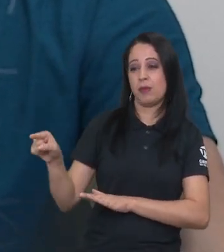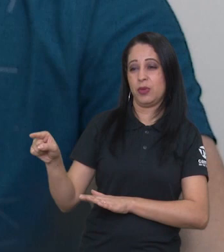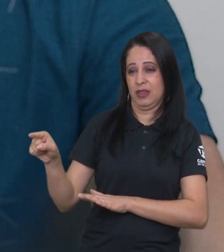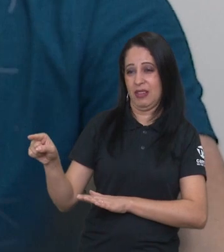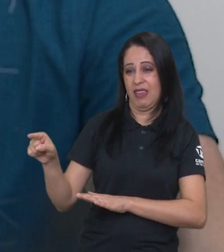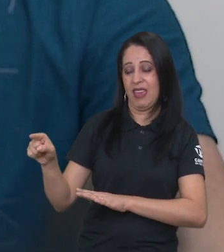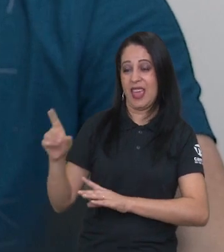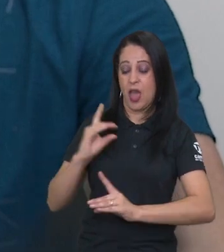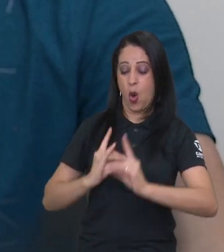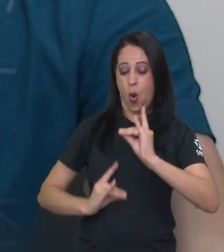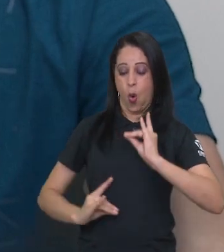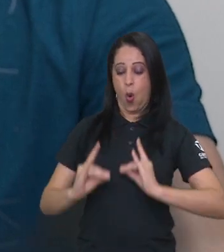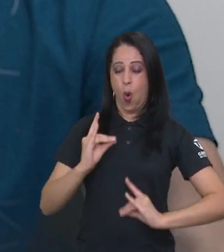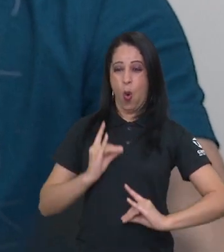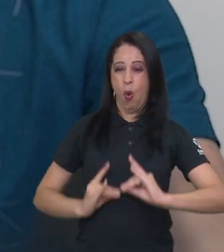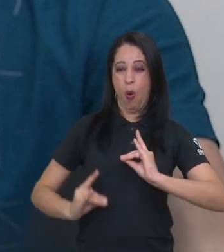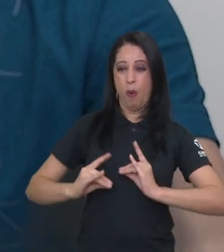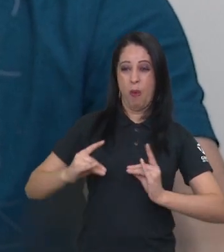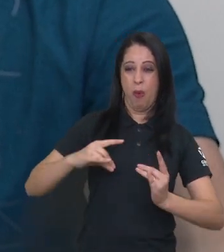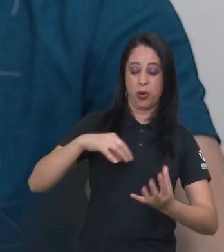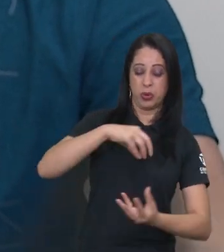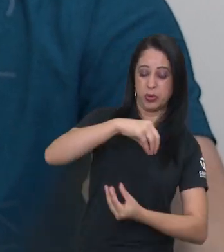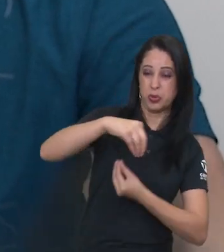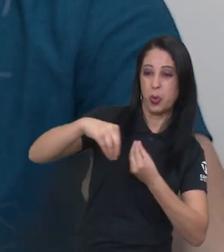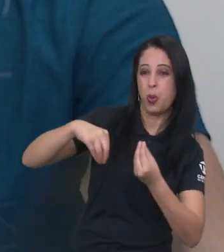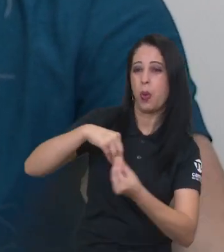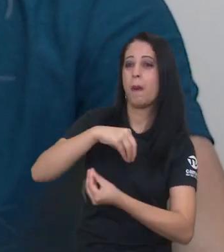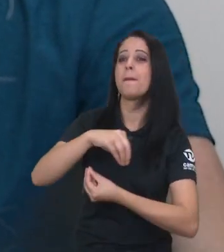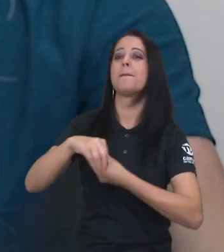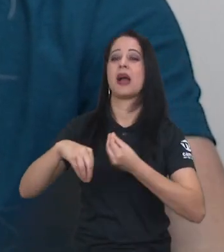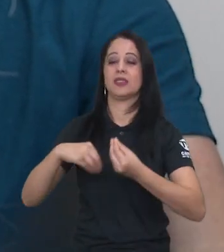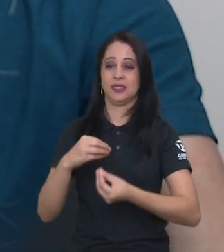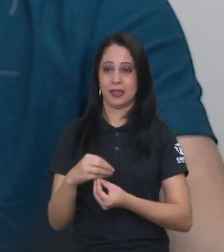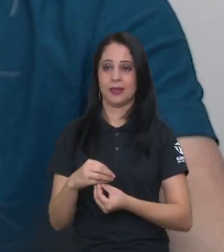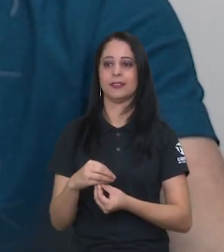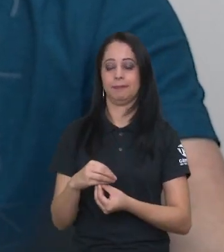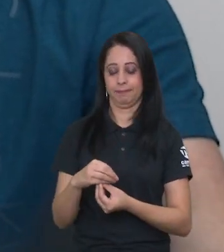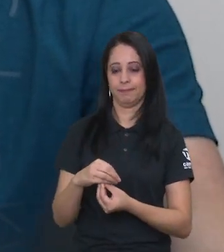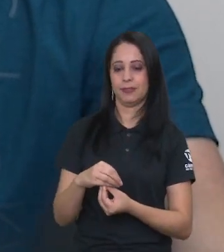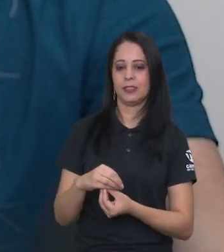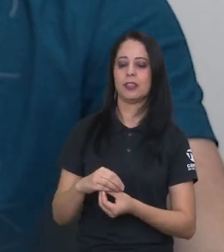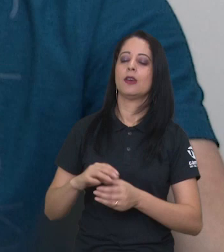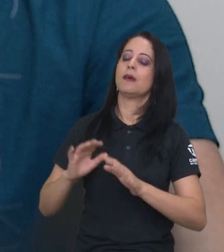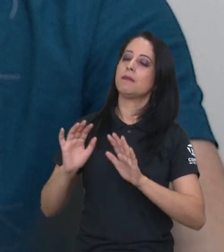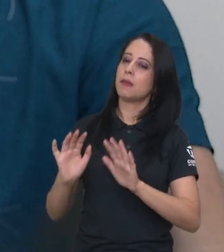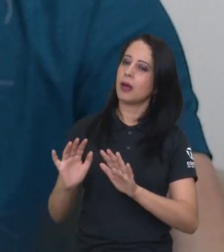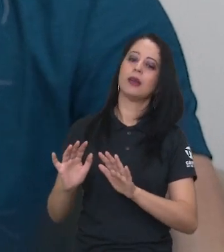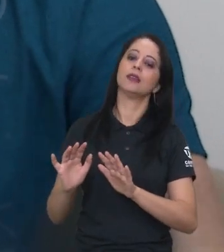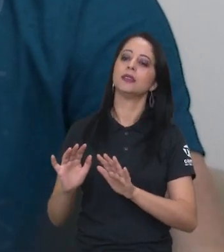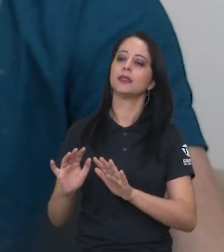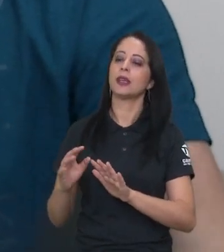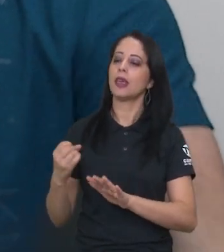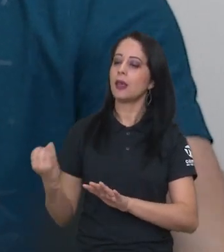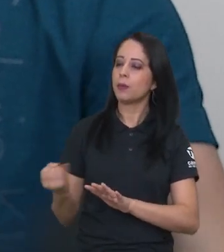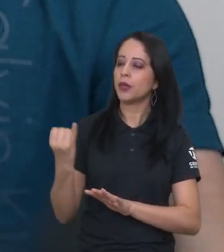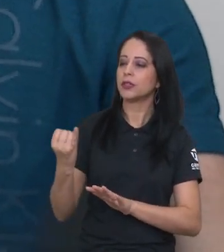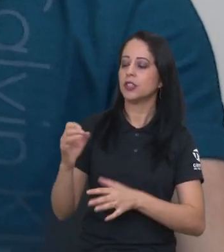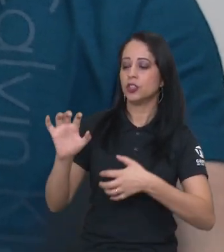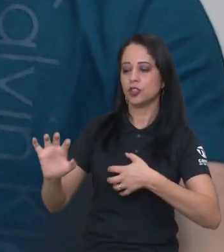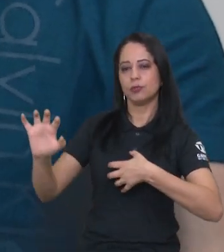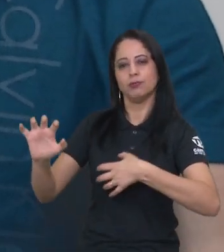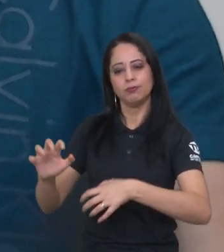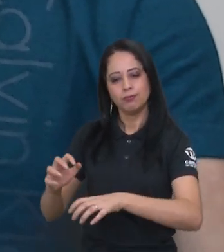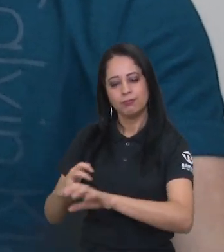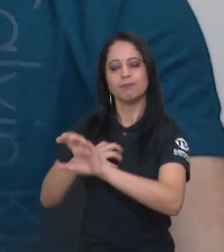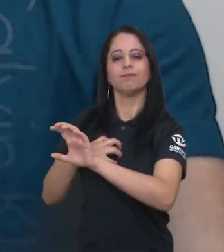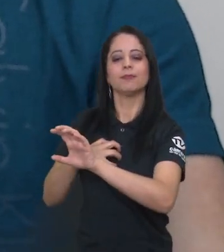né? E pra gente, às vezes, é muito mais prático, né? Ah, não deu certo, vamos para a próxima. Mas acho que é importante aquele momento do sofrimento, deixa